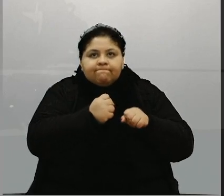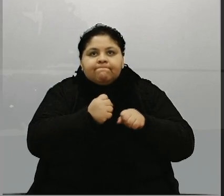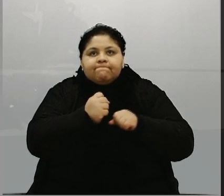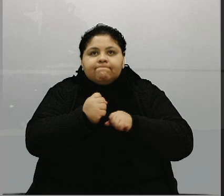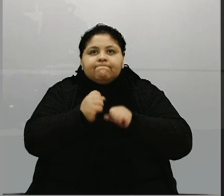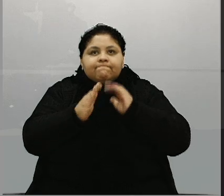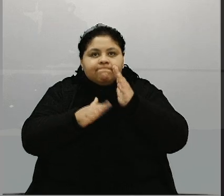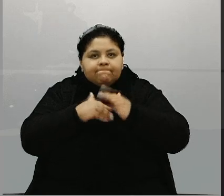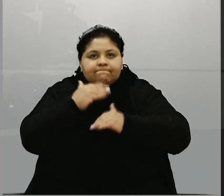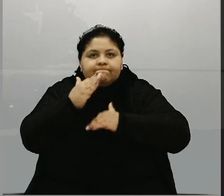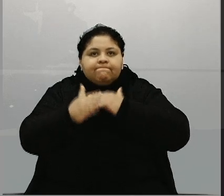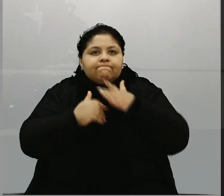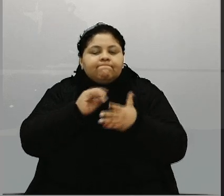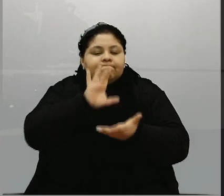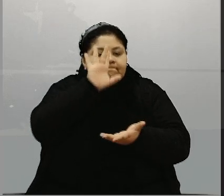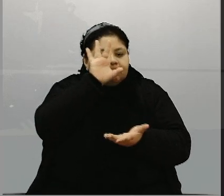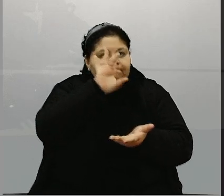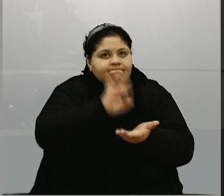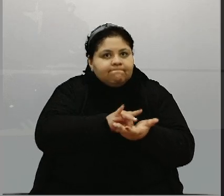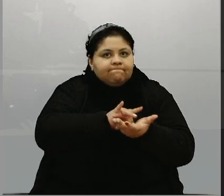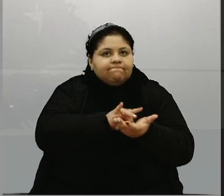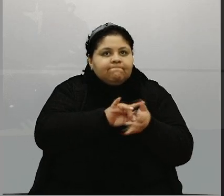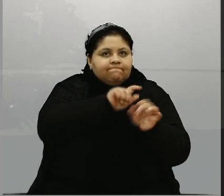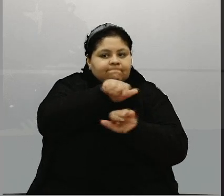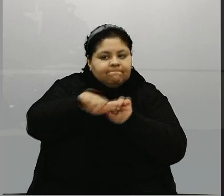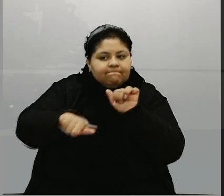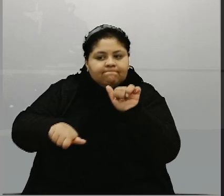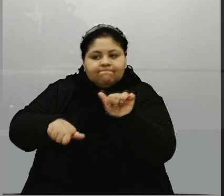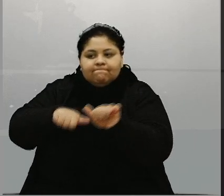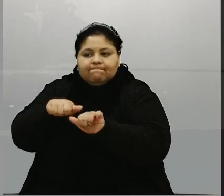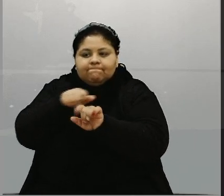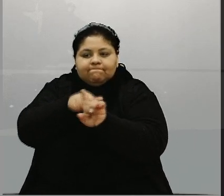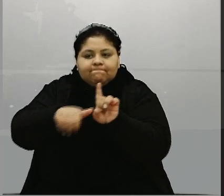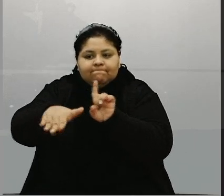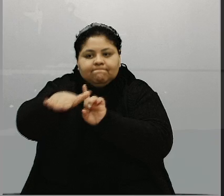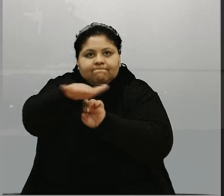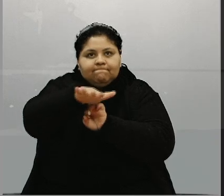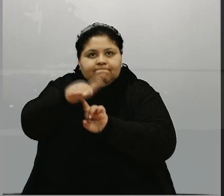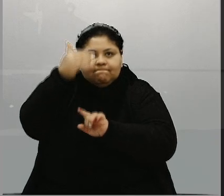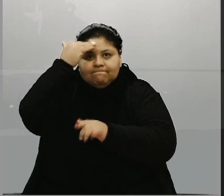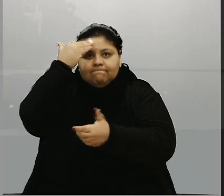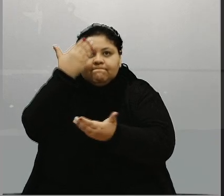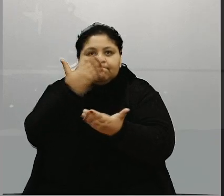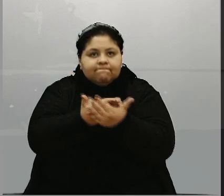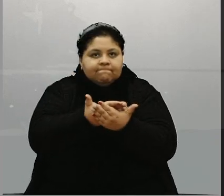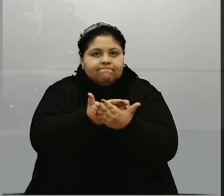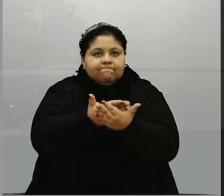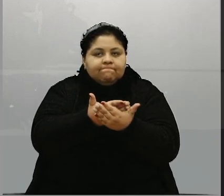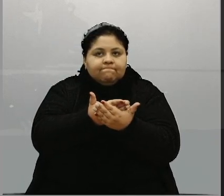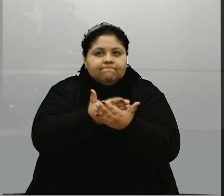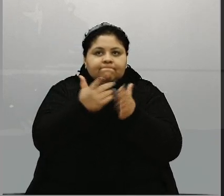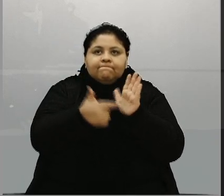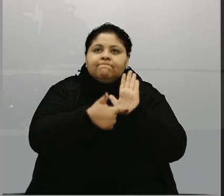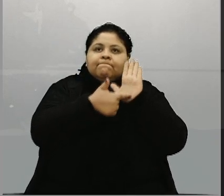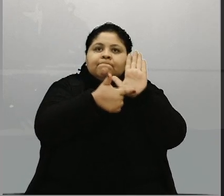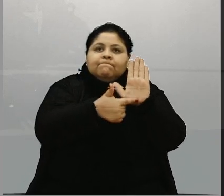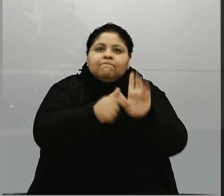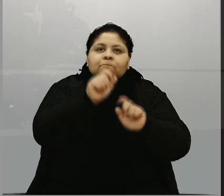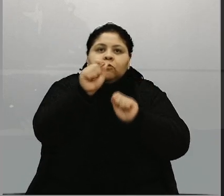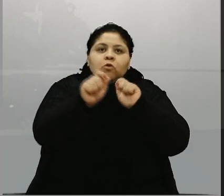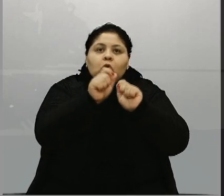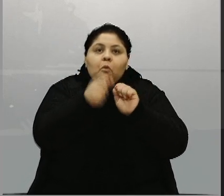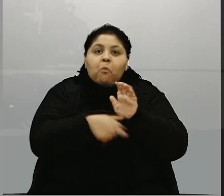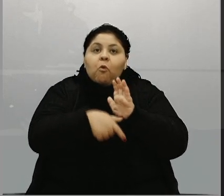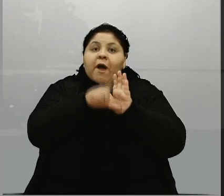vez mais efetivos na transformação social que nós cremos. Então eu quero mostrar para vocês como era o